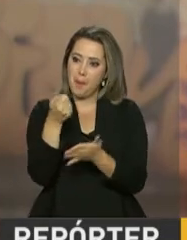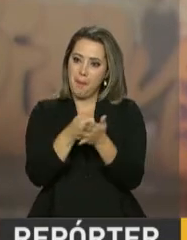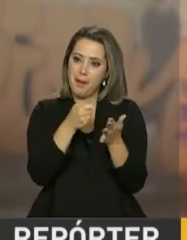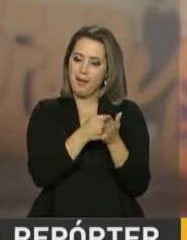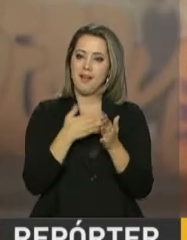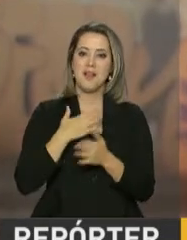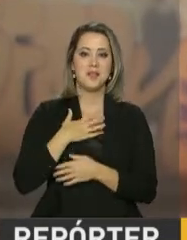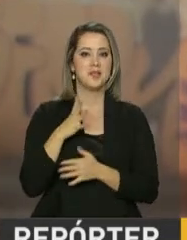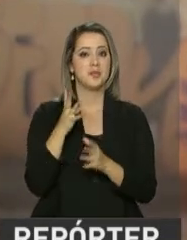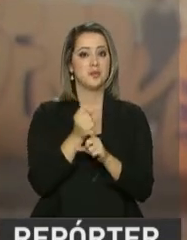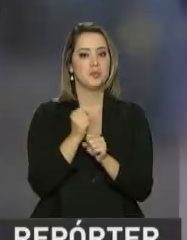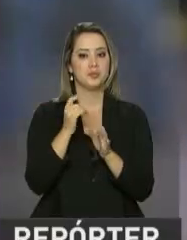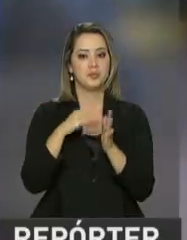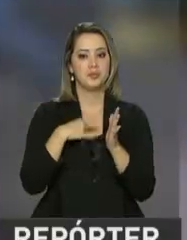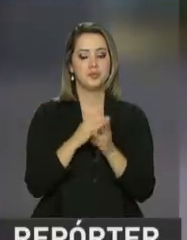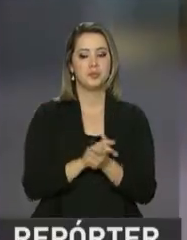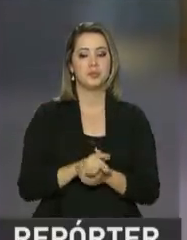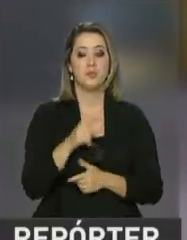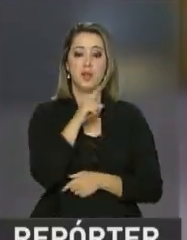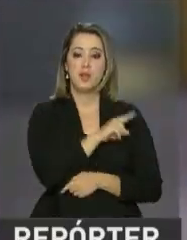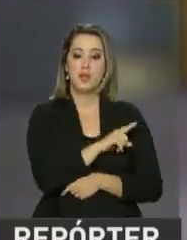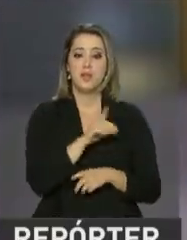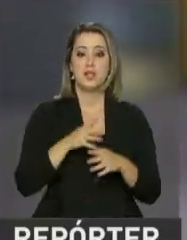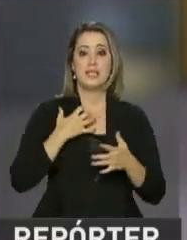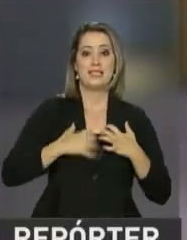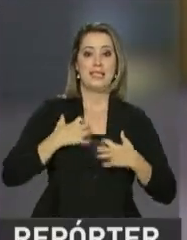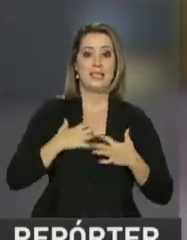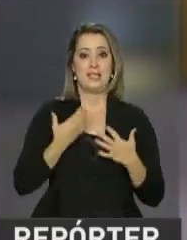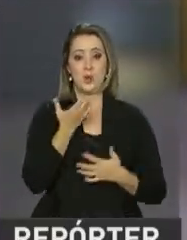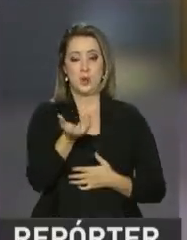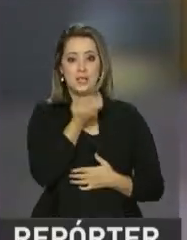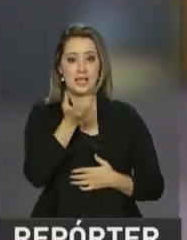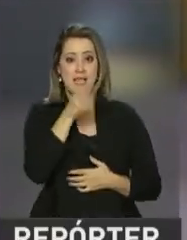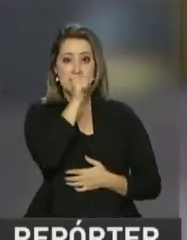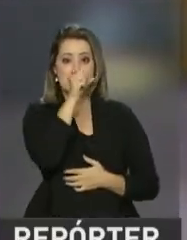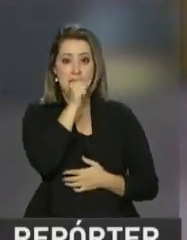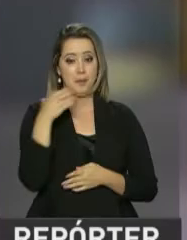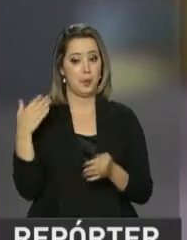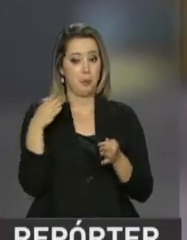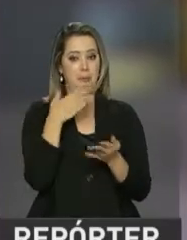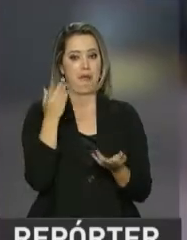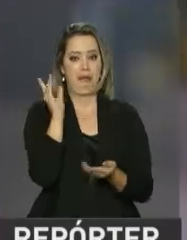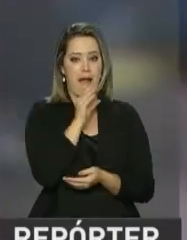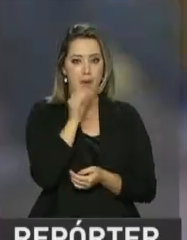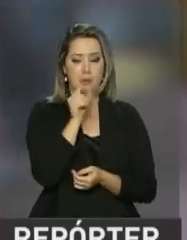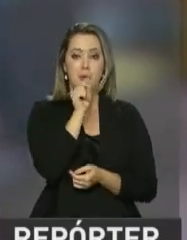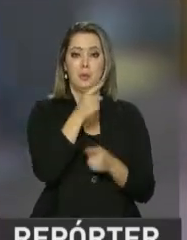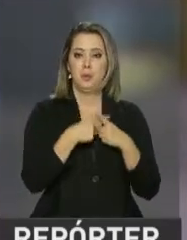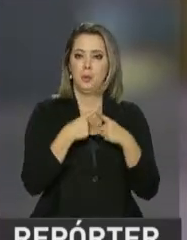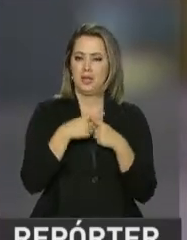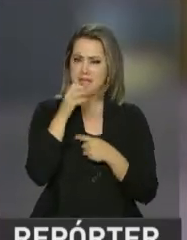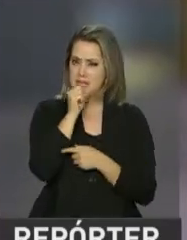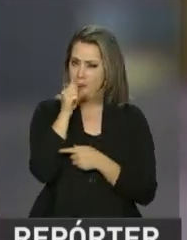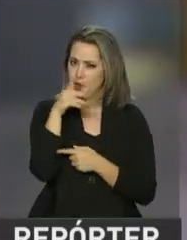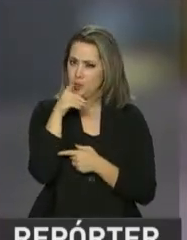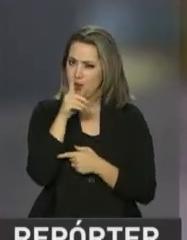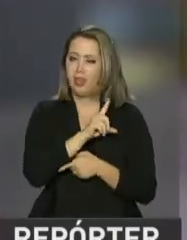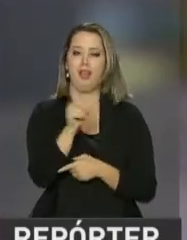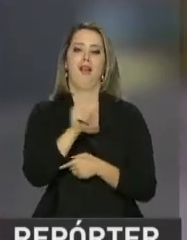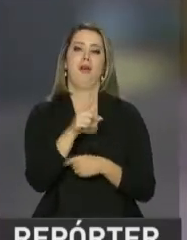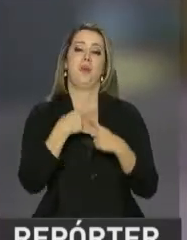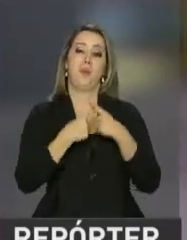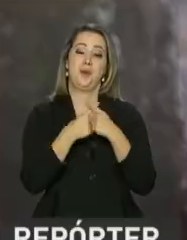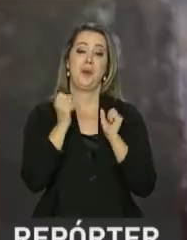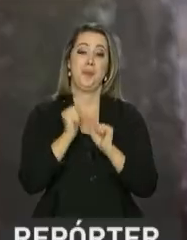pagar a conta que eu tinha já carla está ansiosa para o sábado chegar não é só porque é final de semana não é